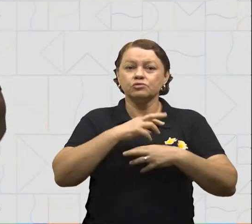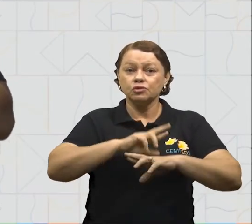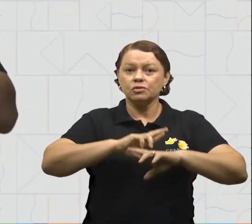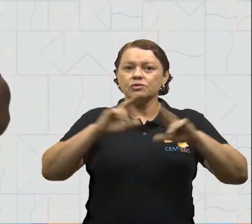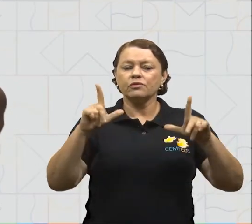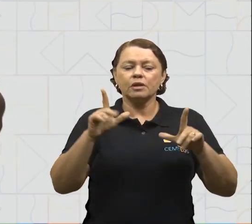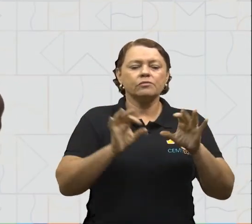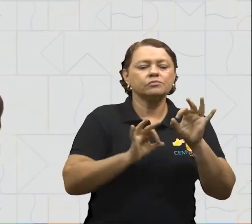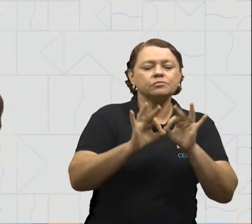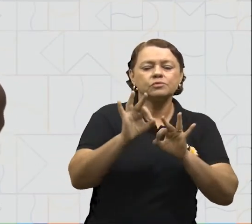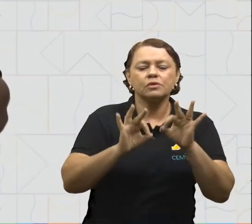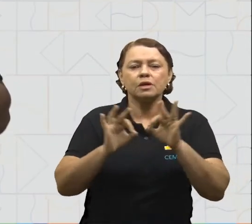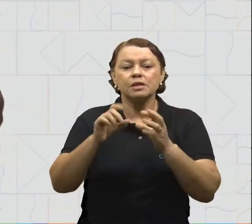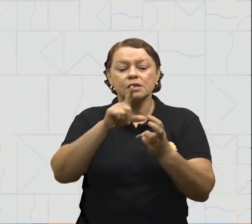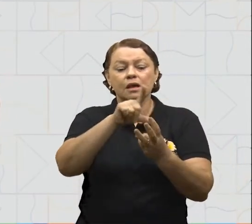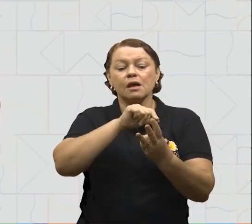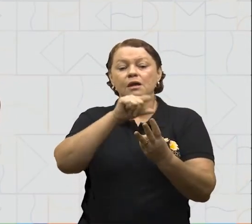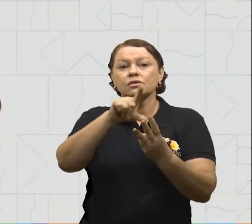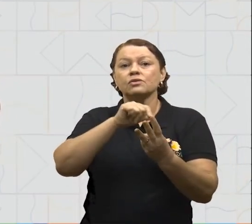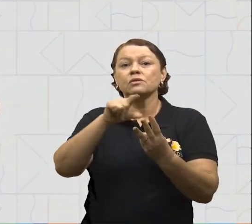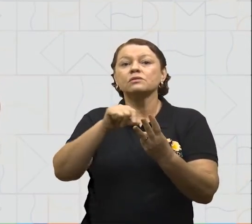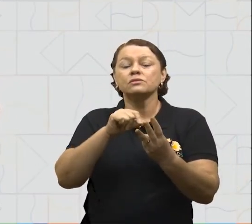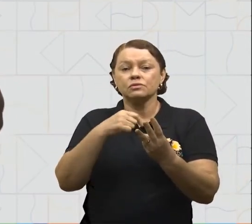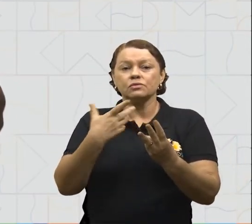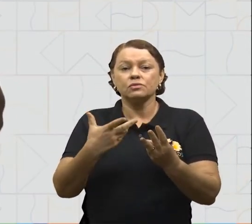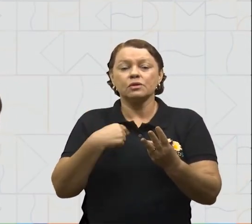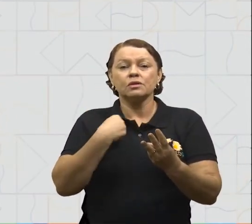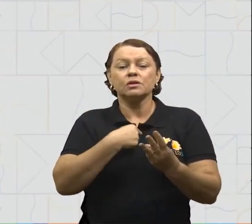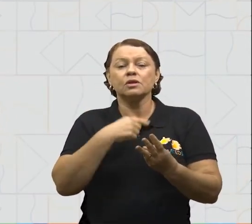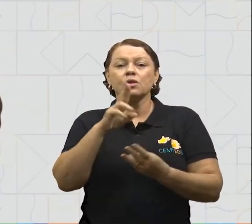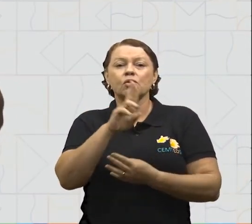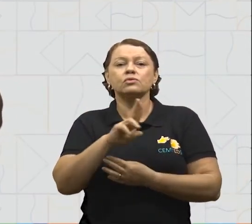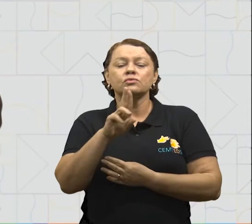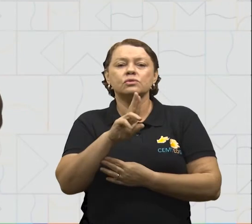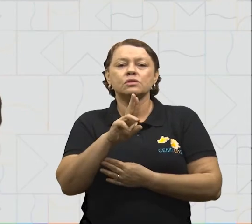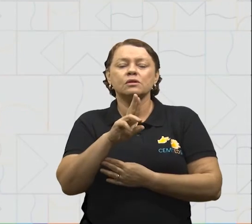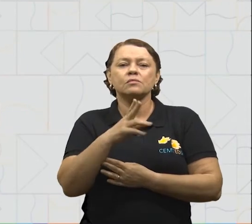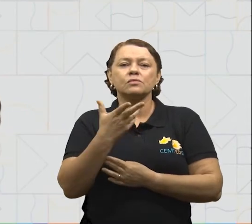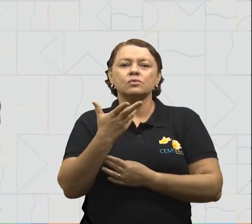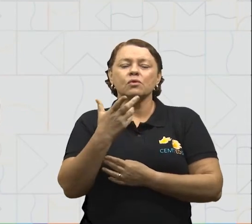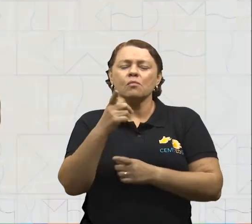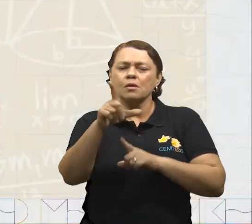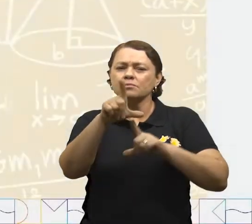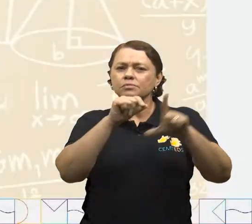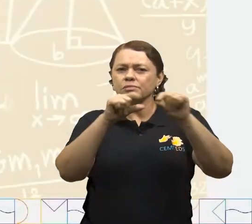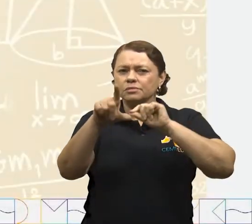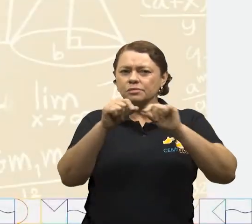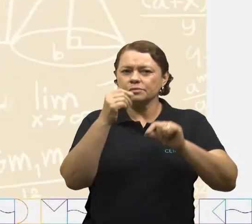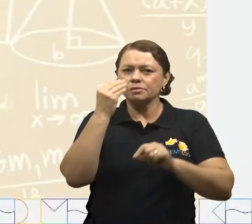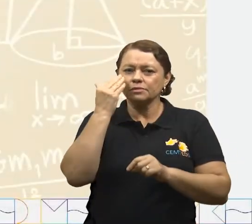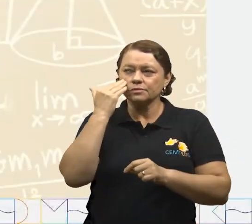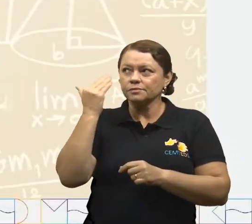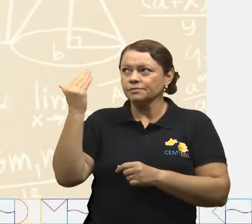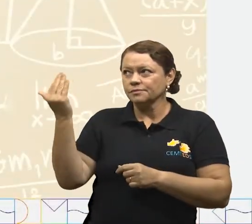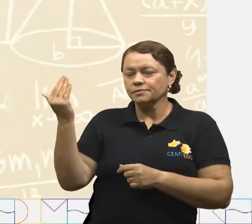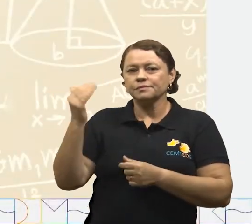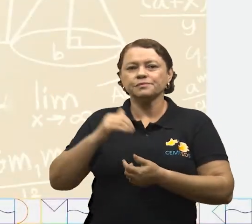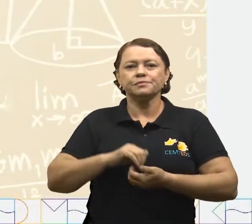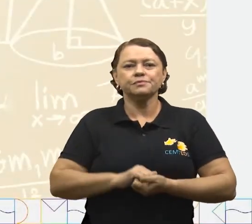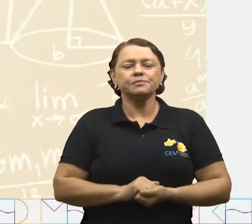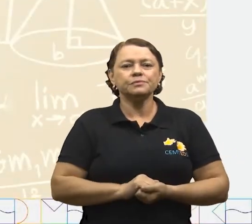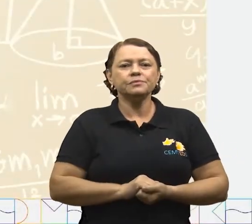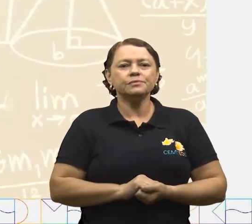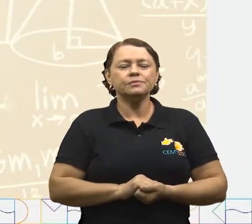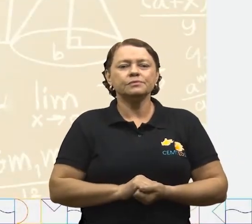organizar as nossas opções através do que nós chamamos de árvore de opções vamos lá podemos